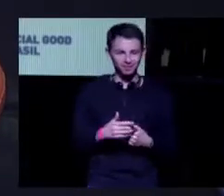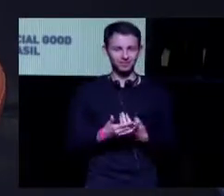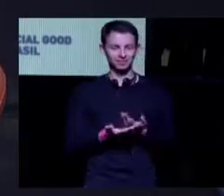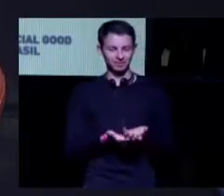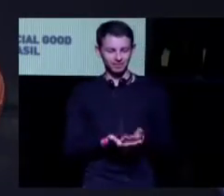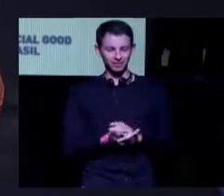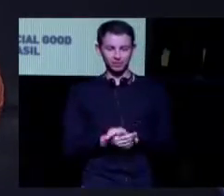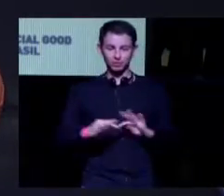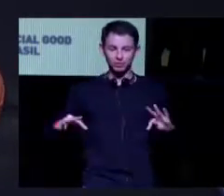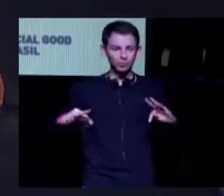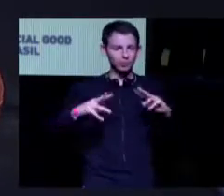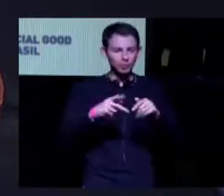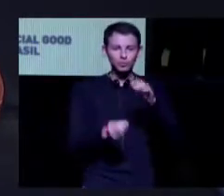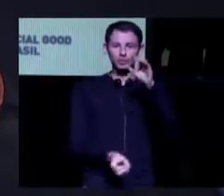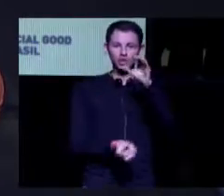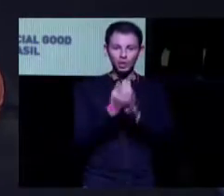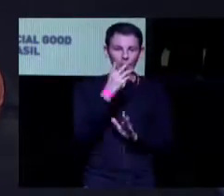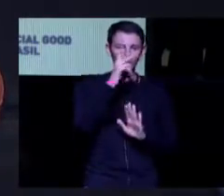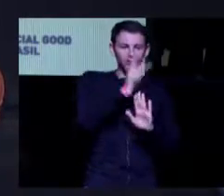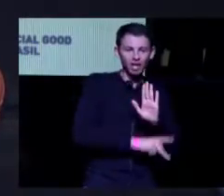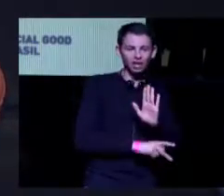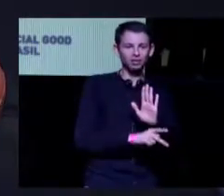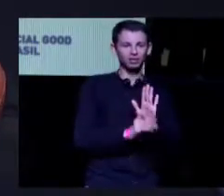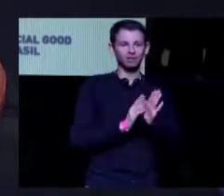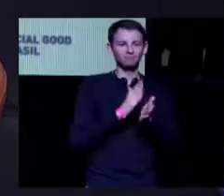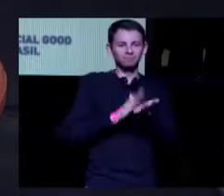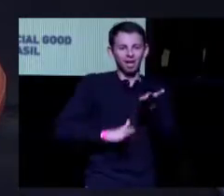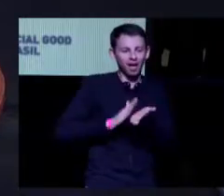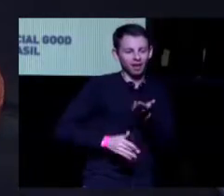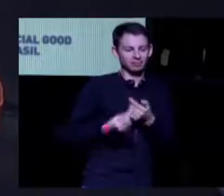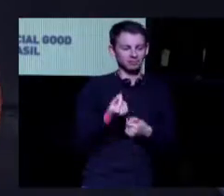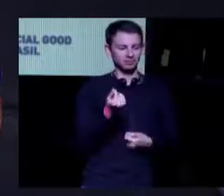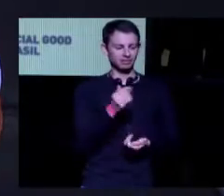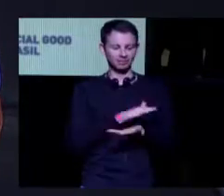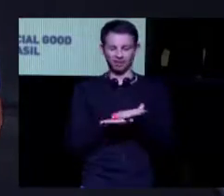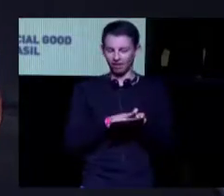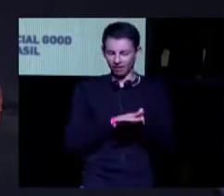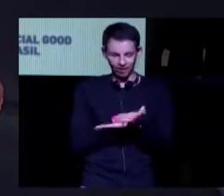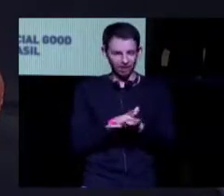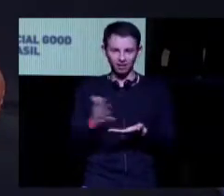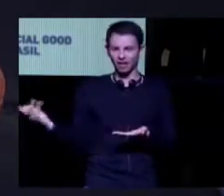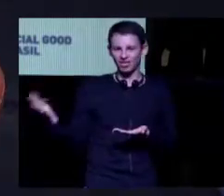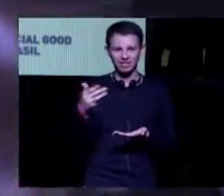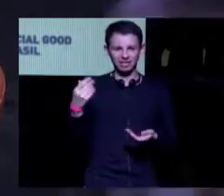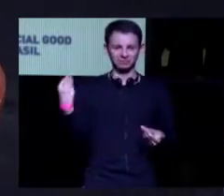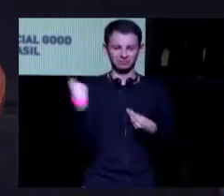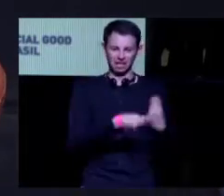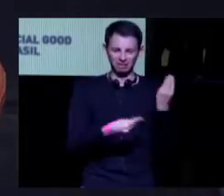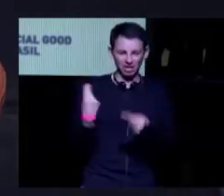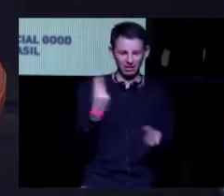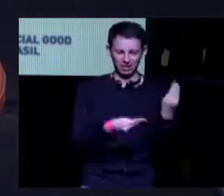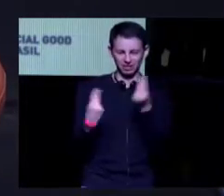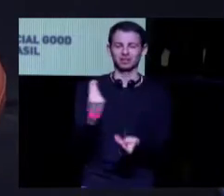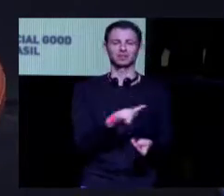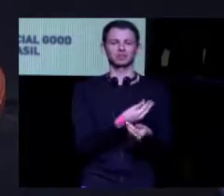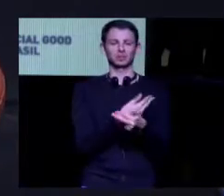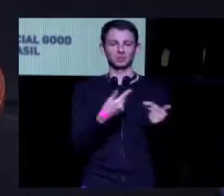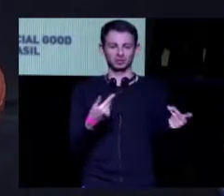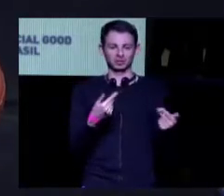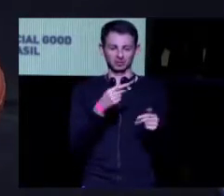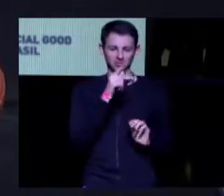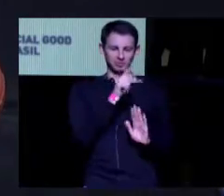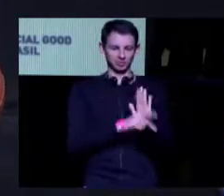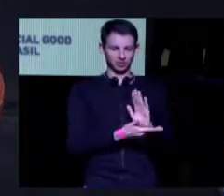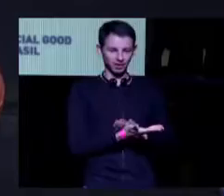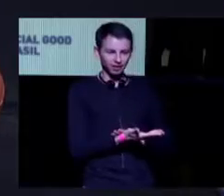aquilo sem custo algum, todo mundo trazendo várias coisas para o evento. E aí, desse dia, a gente viu que com essa rede a gente